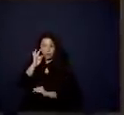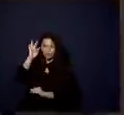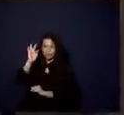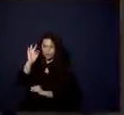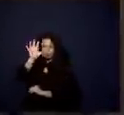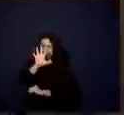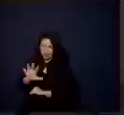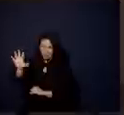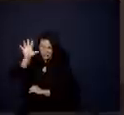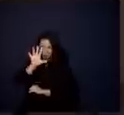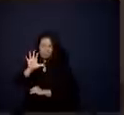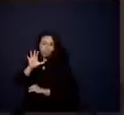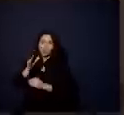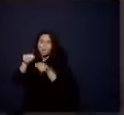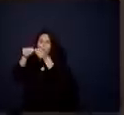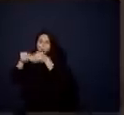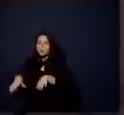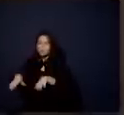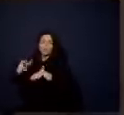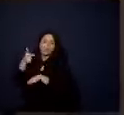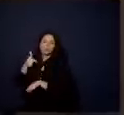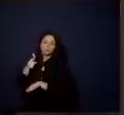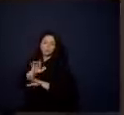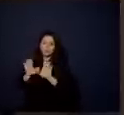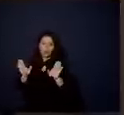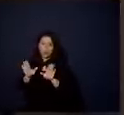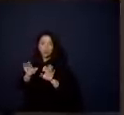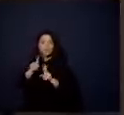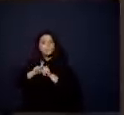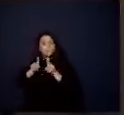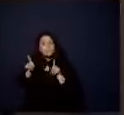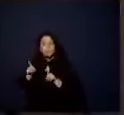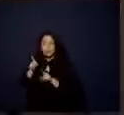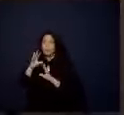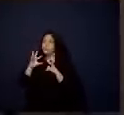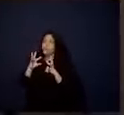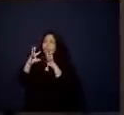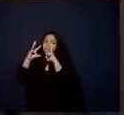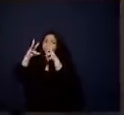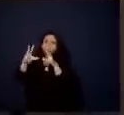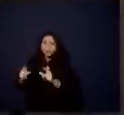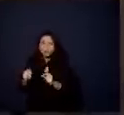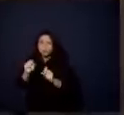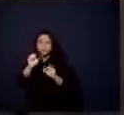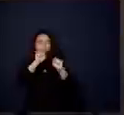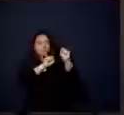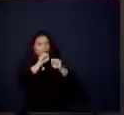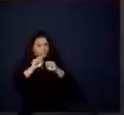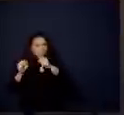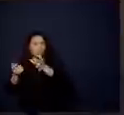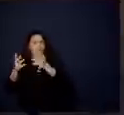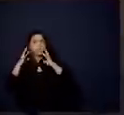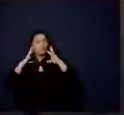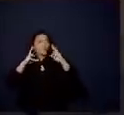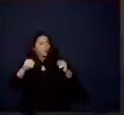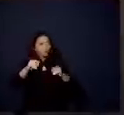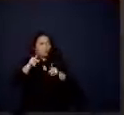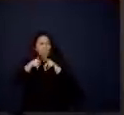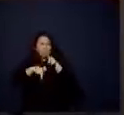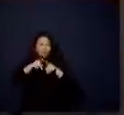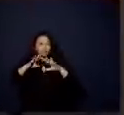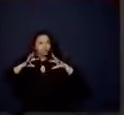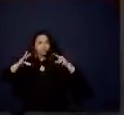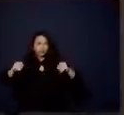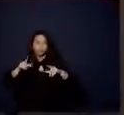reforma tributária no final praticamente todos os entes acabam sendo beneficiados pelo pela migração